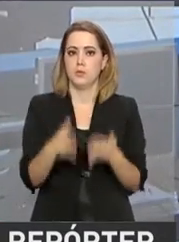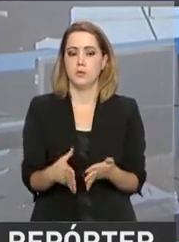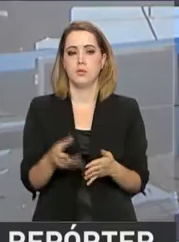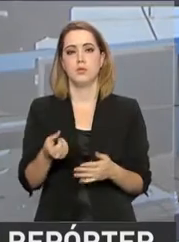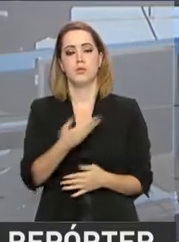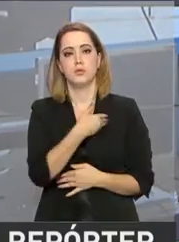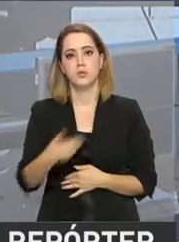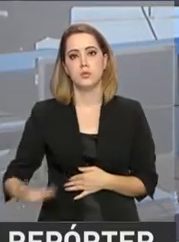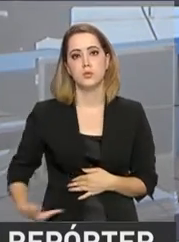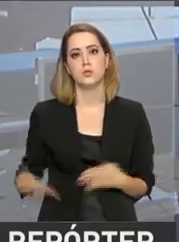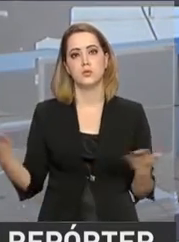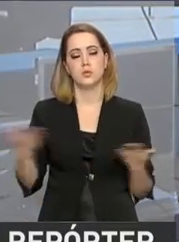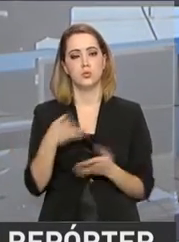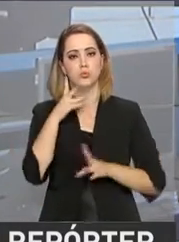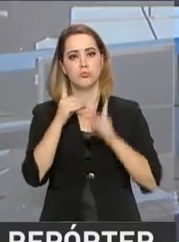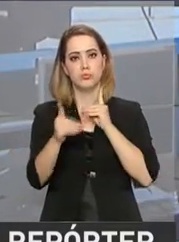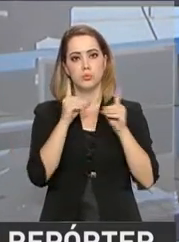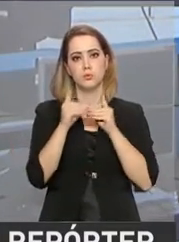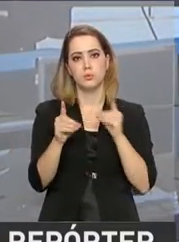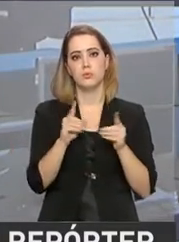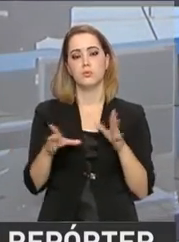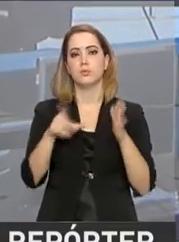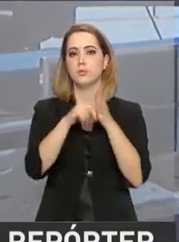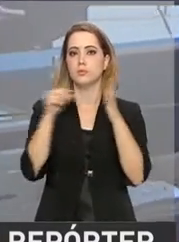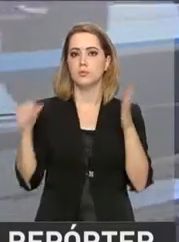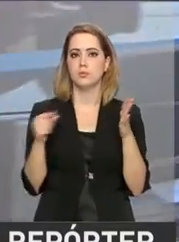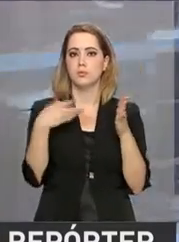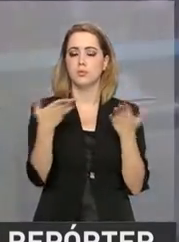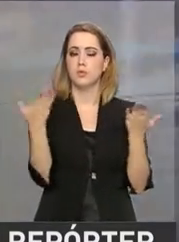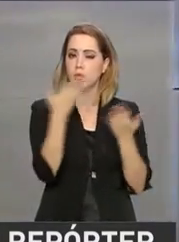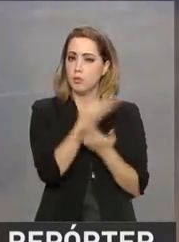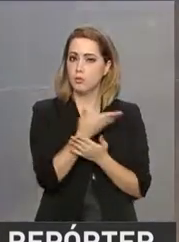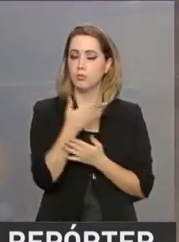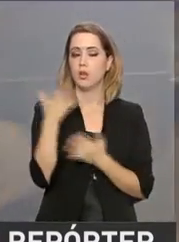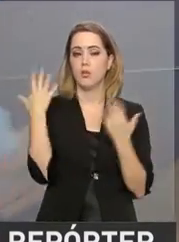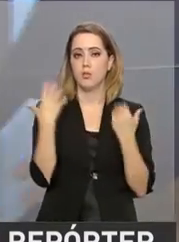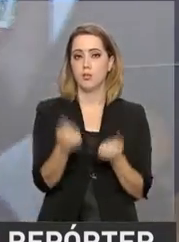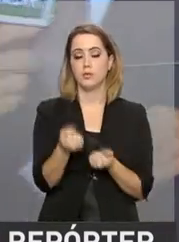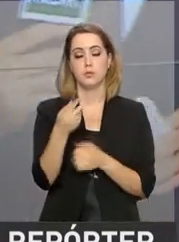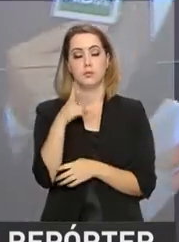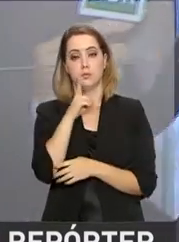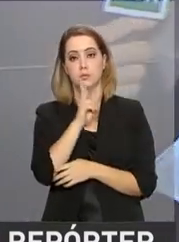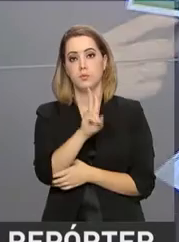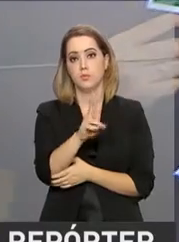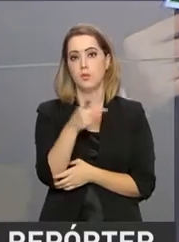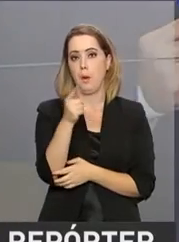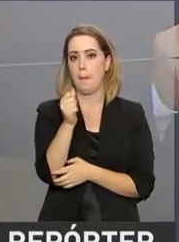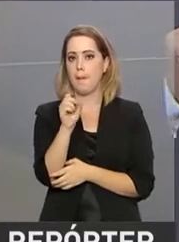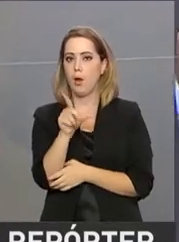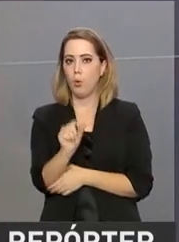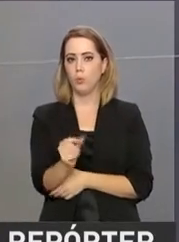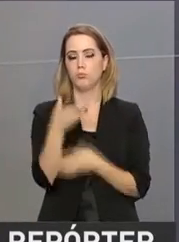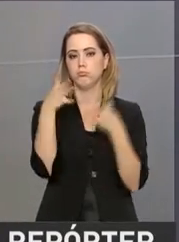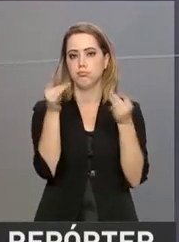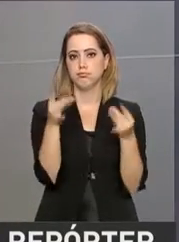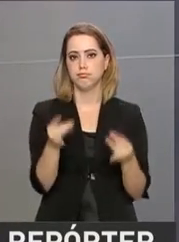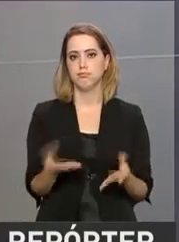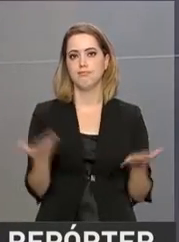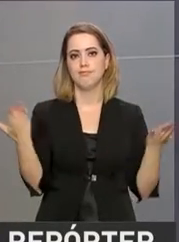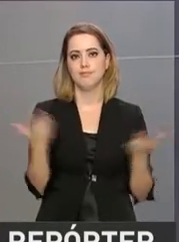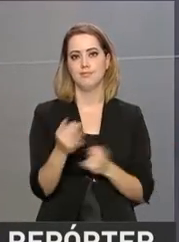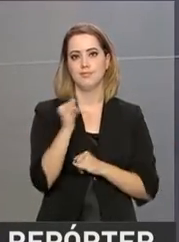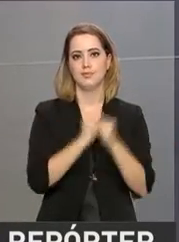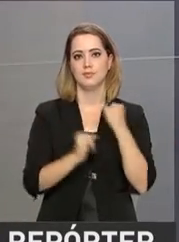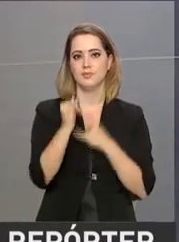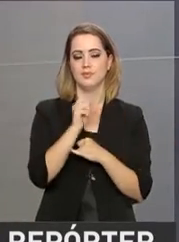públicos foi discutida nesta terça-feira no Palácio do Planalto. E é para lá que a gente vai conversar com o repórter Paulo La Sálvia, que tem as informações